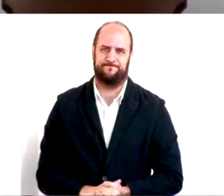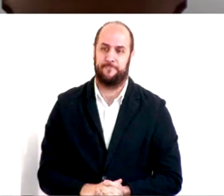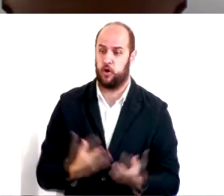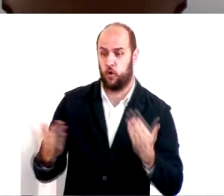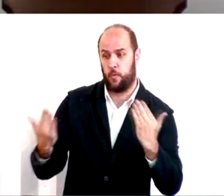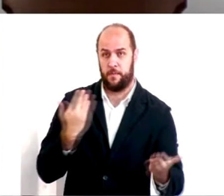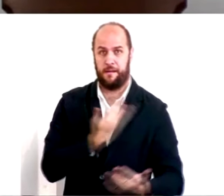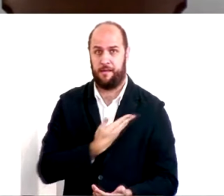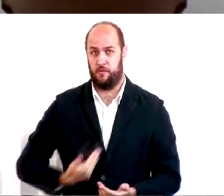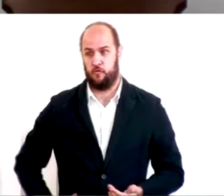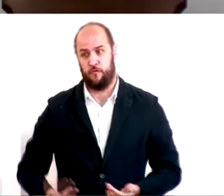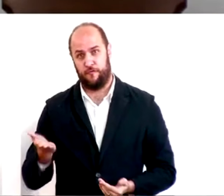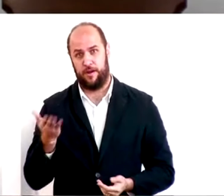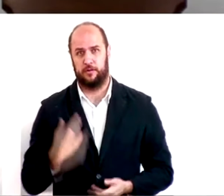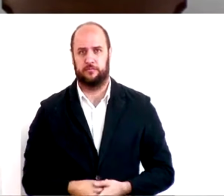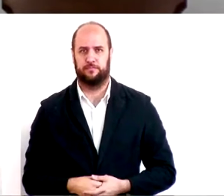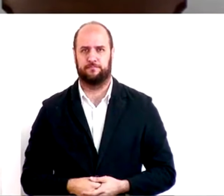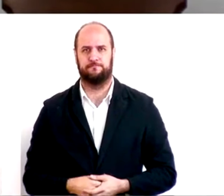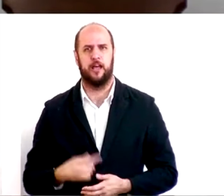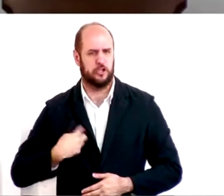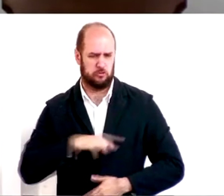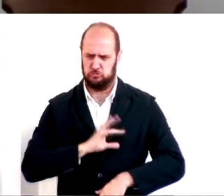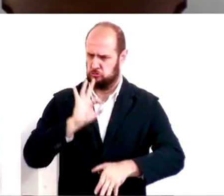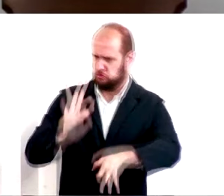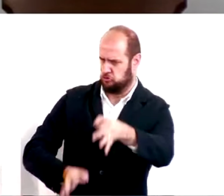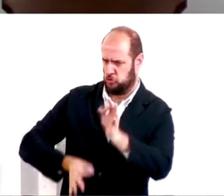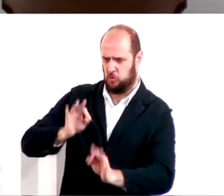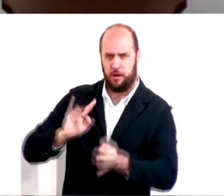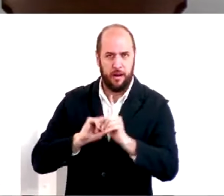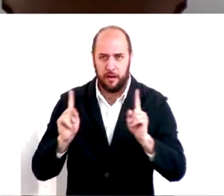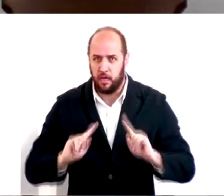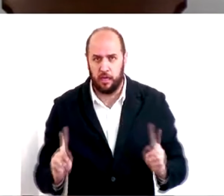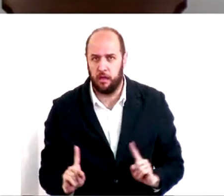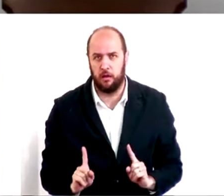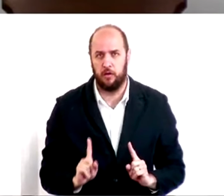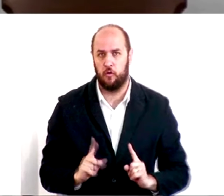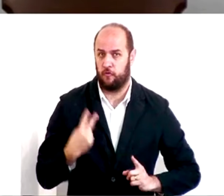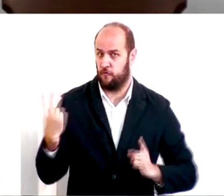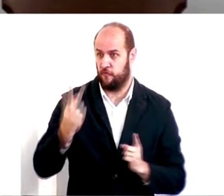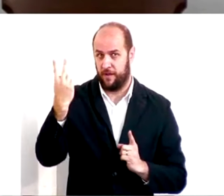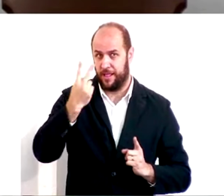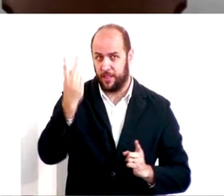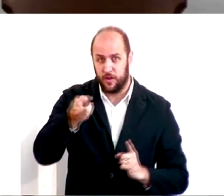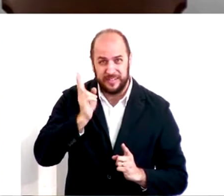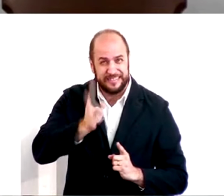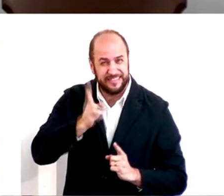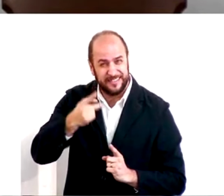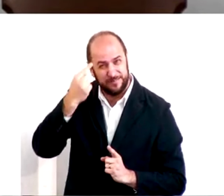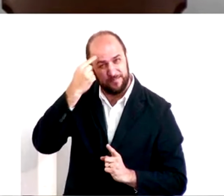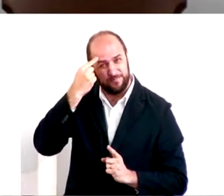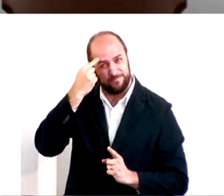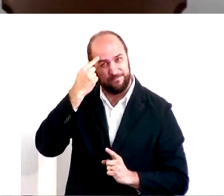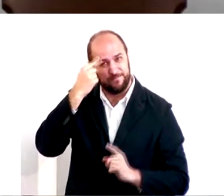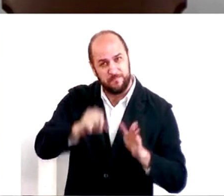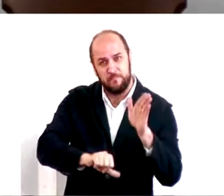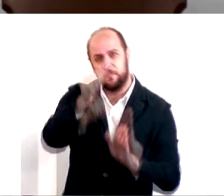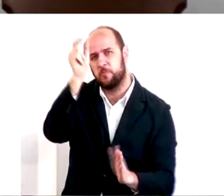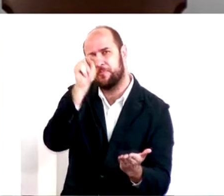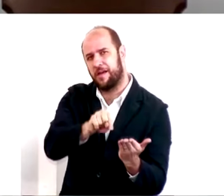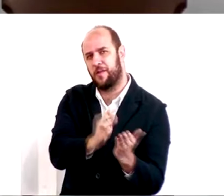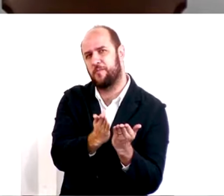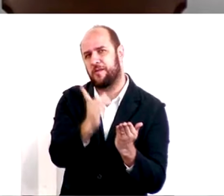não julgamos, nós não emitimos juízo de valor que não passe pelo crivo bíblico. Sermos